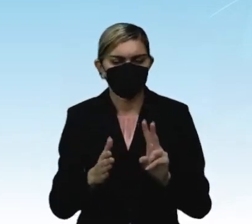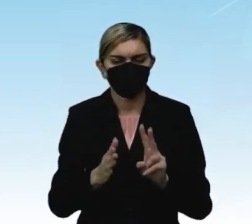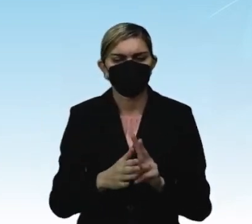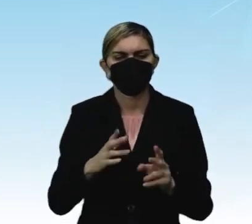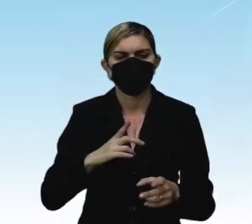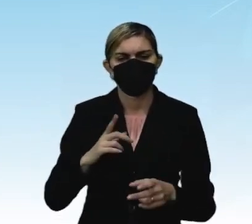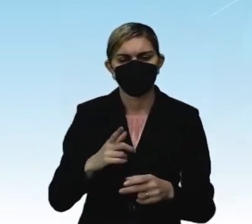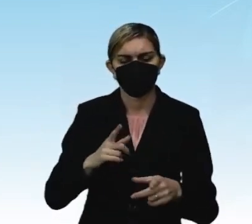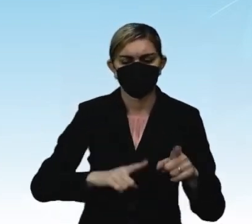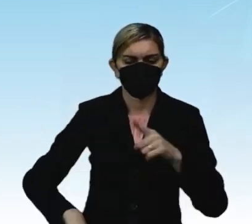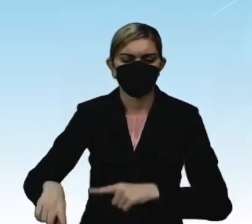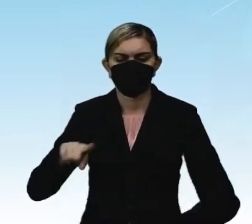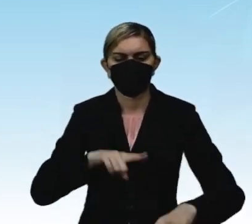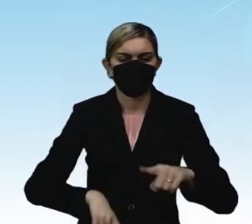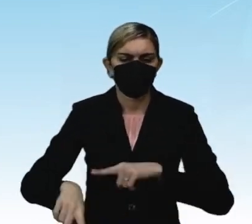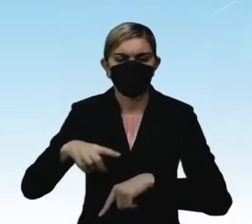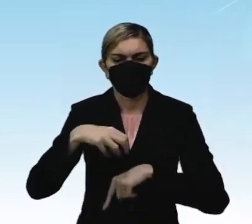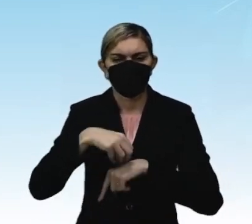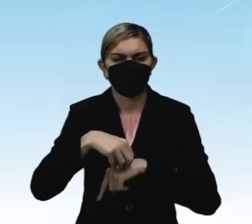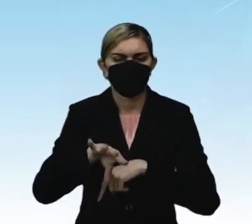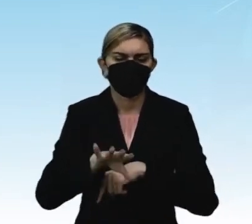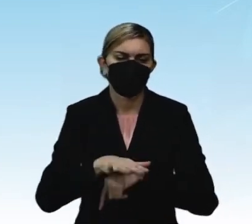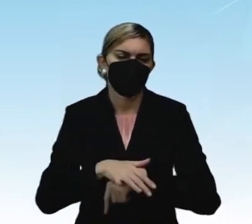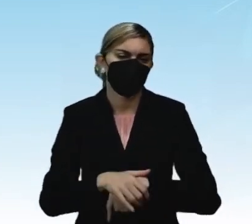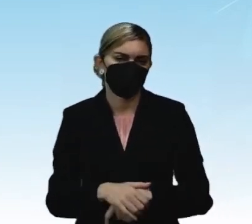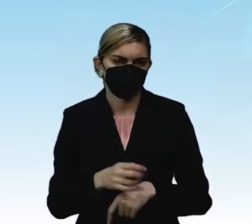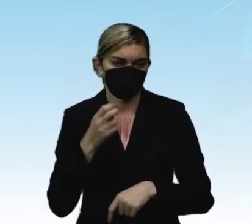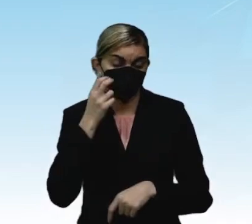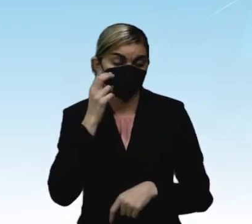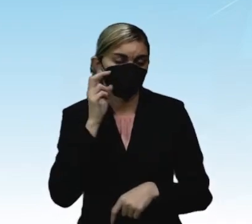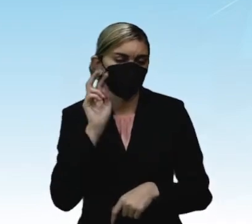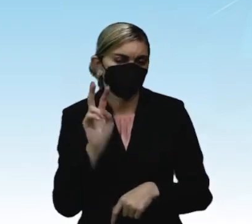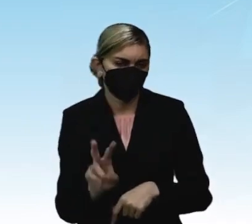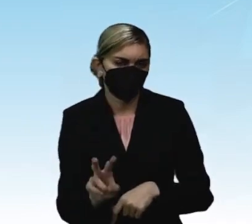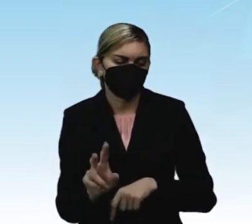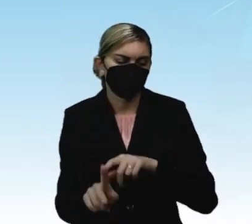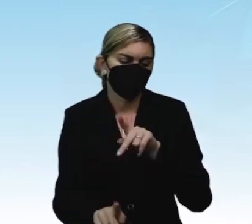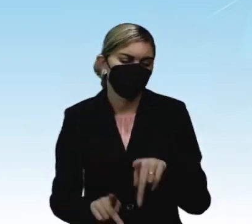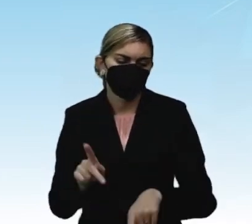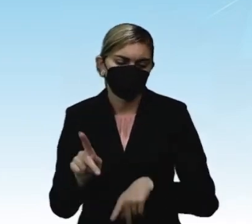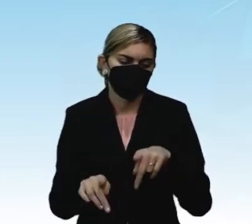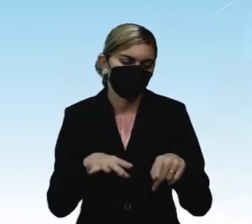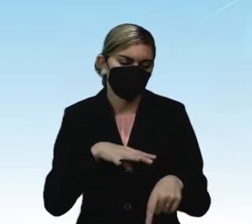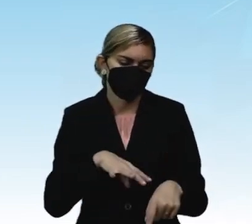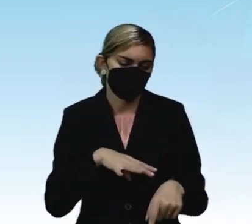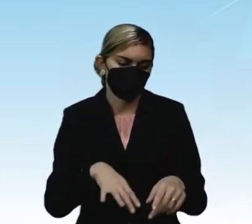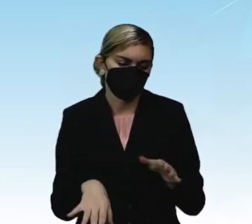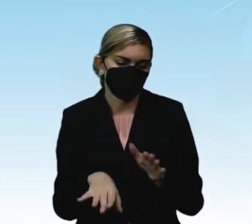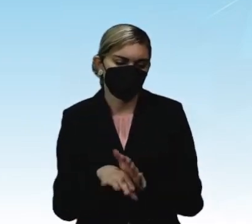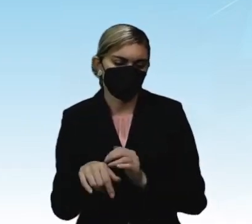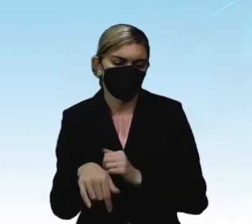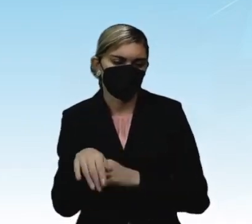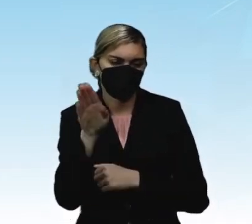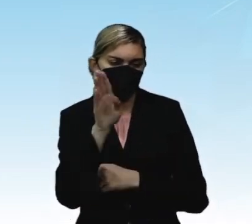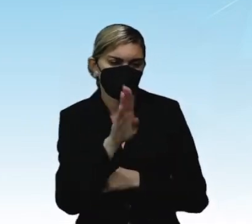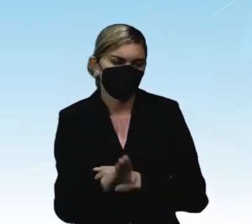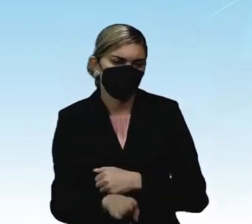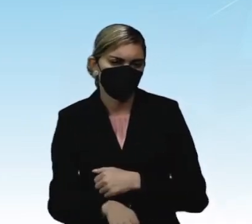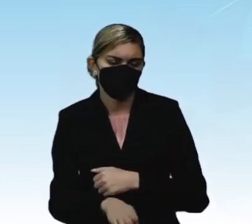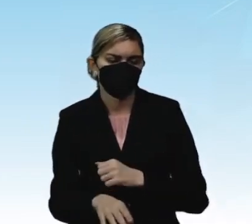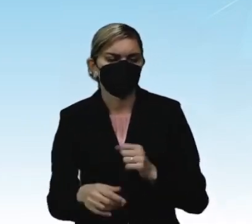deveriam dominá-lo, colocá-lo no seu serviço. Vê, um povo português chegou aqui no Brasil, porque a gente